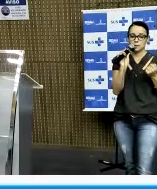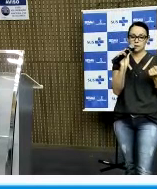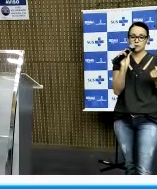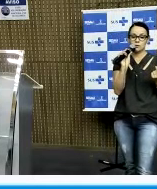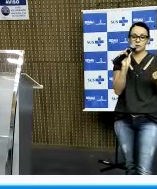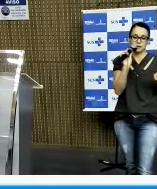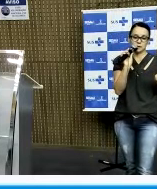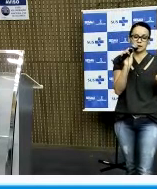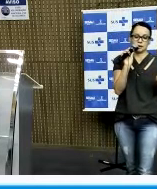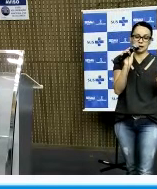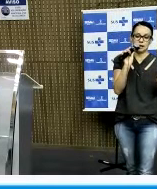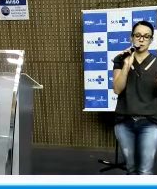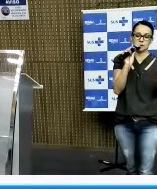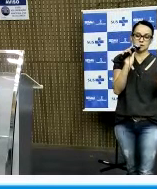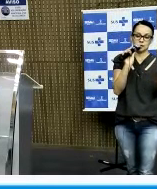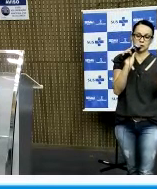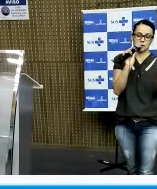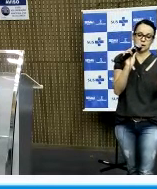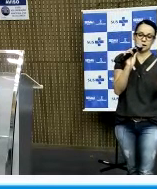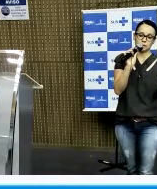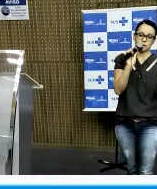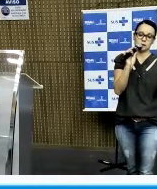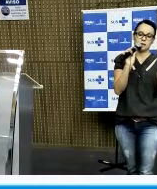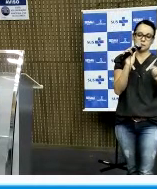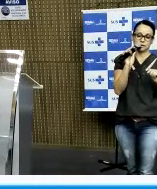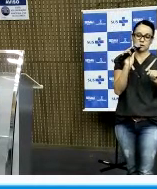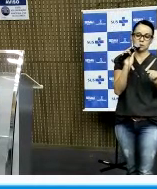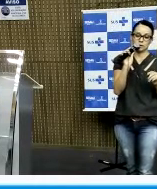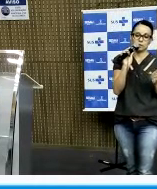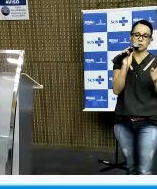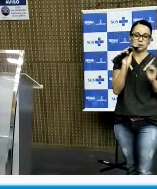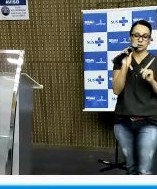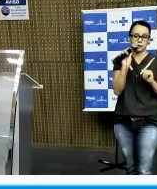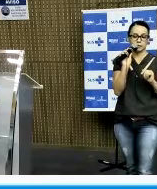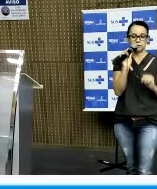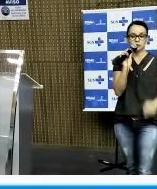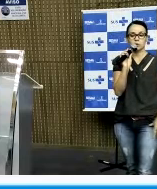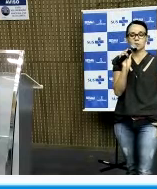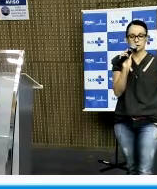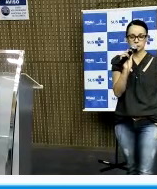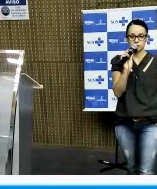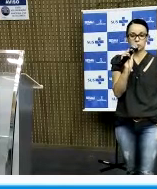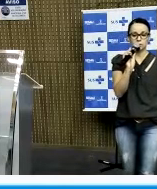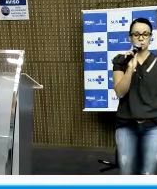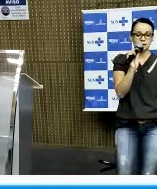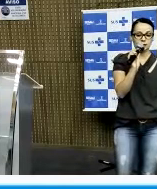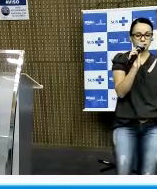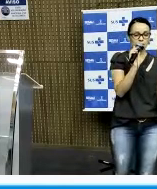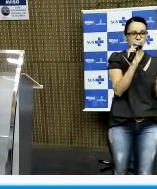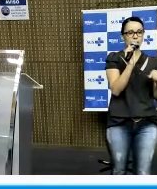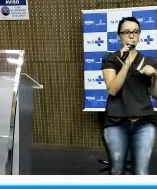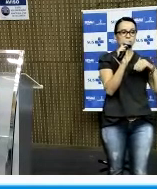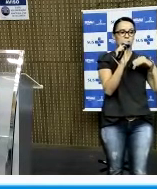A proporção dos contatos examinados entre os identificados, esse percentual, tanto em 2020 como em 2021, ele